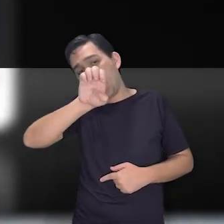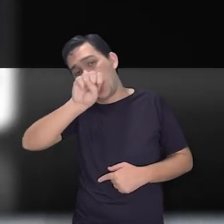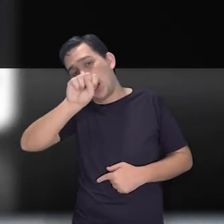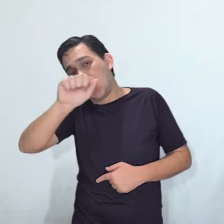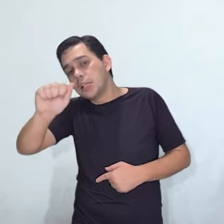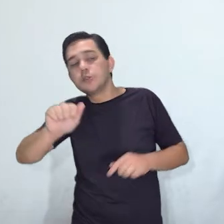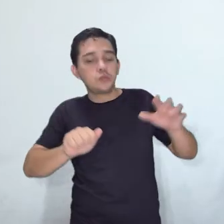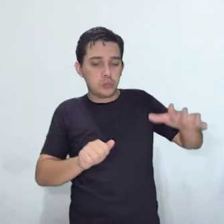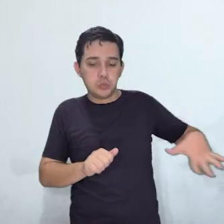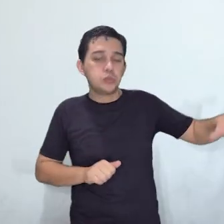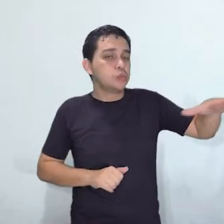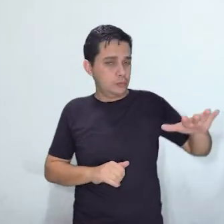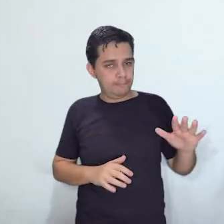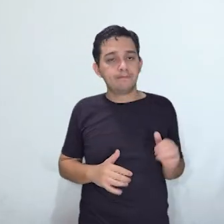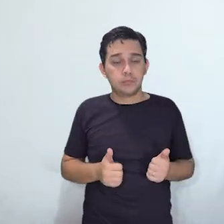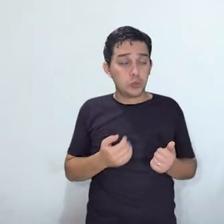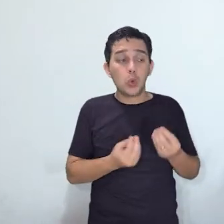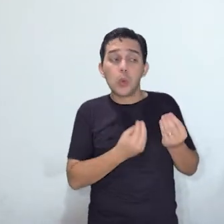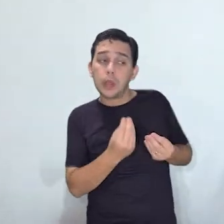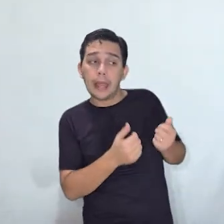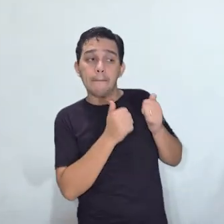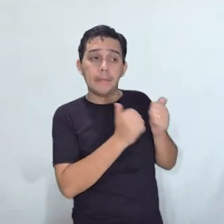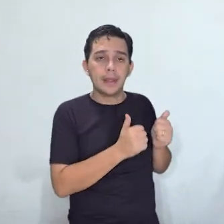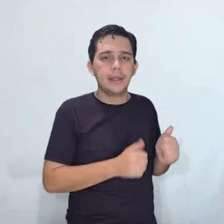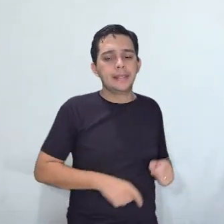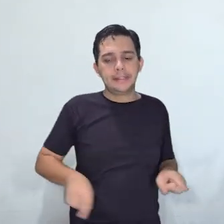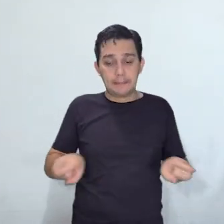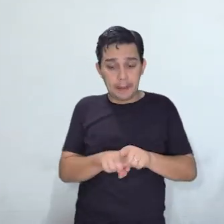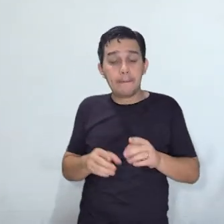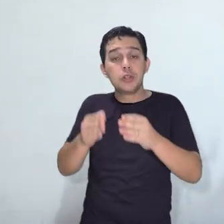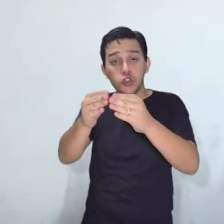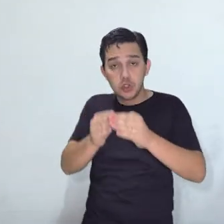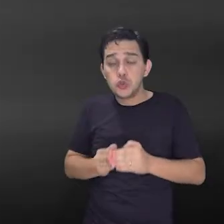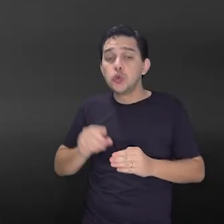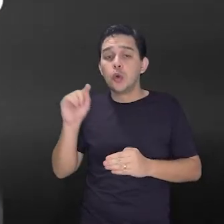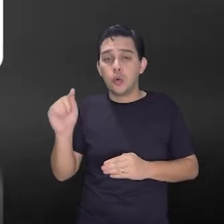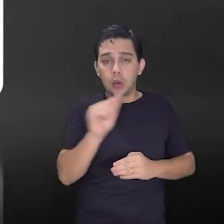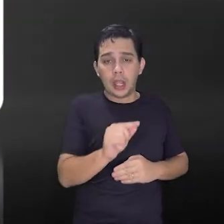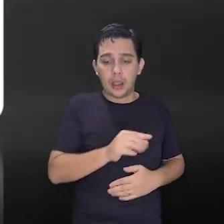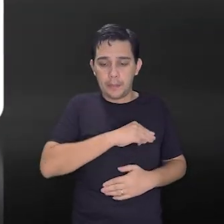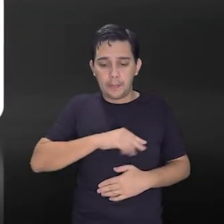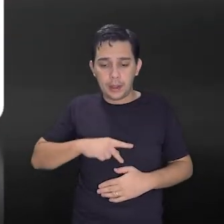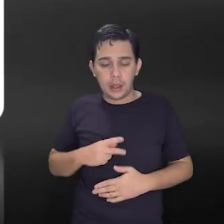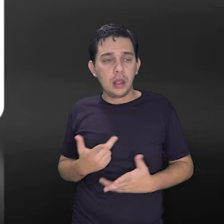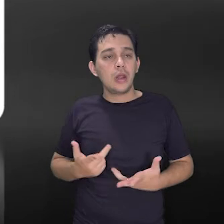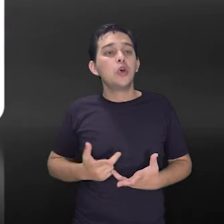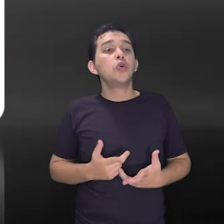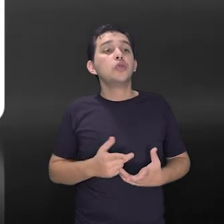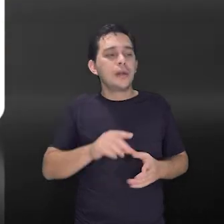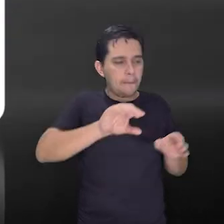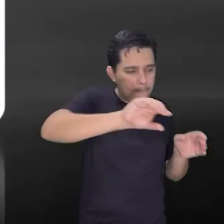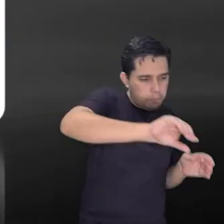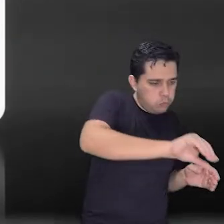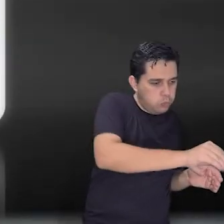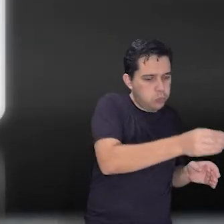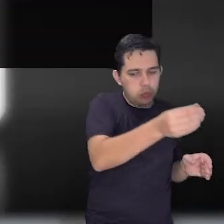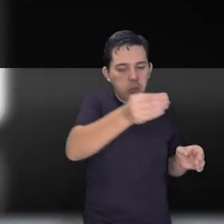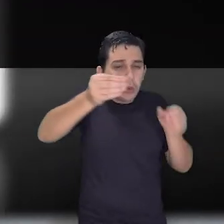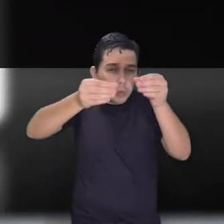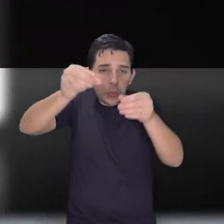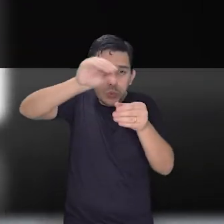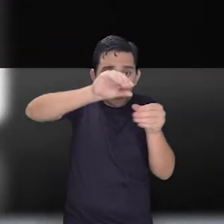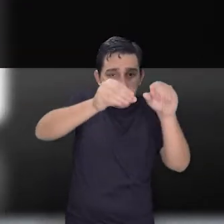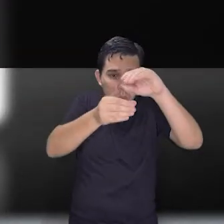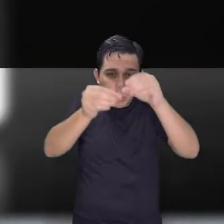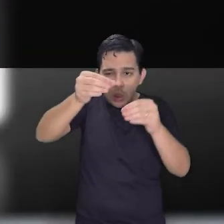aí na portaria 888 do Ministério da Saúde. Também foi requisitado que fosse fornecido o plano de amostragem da